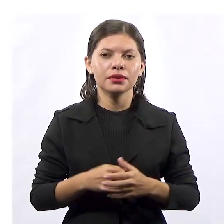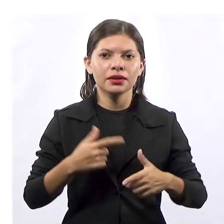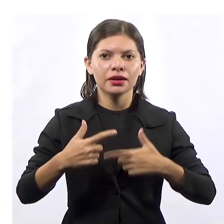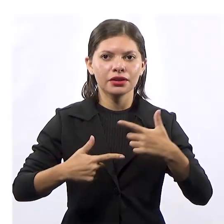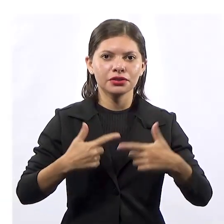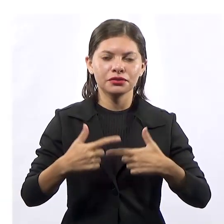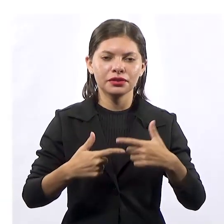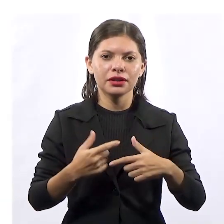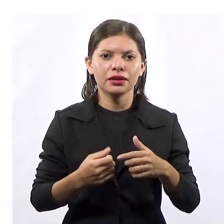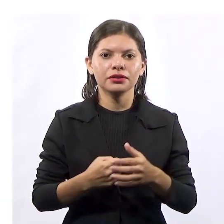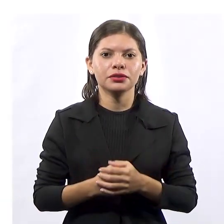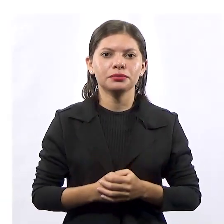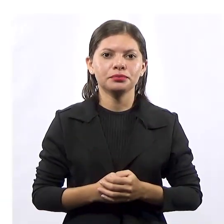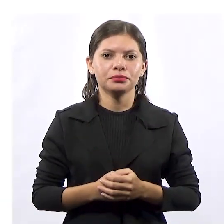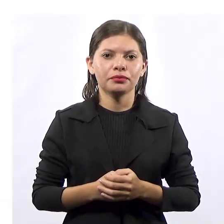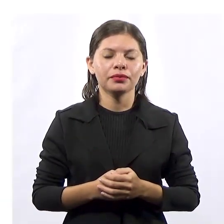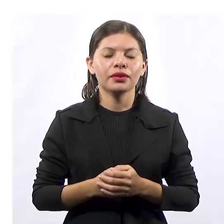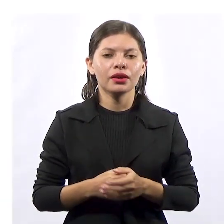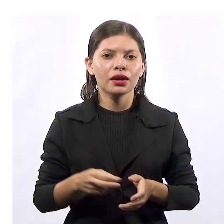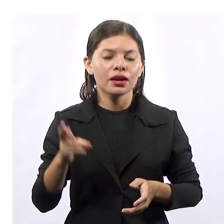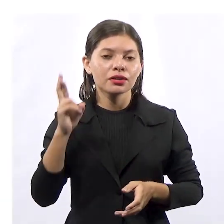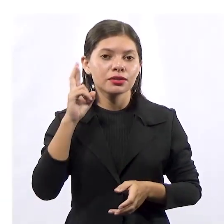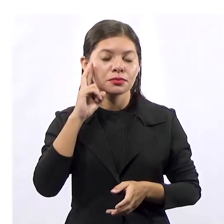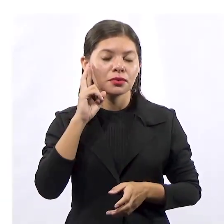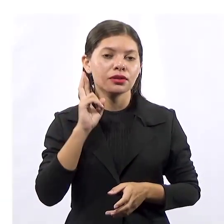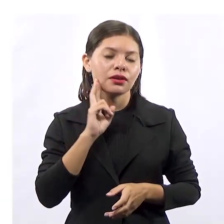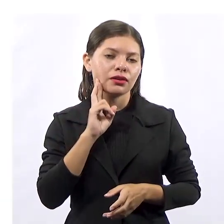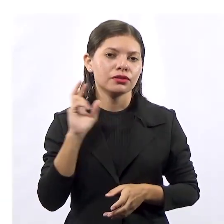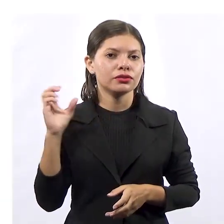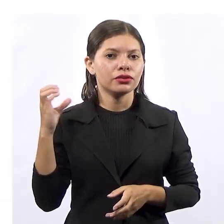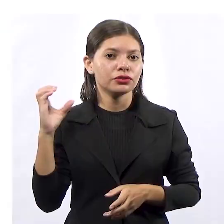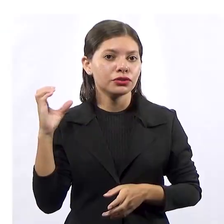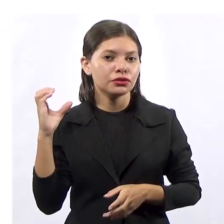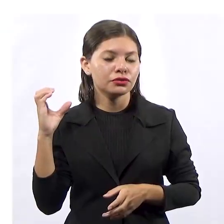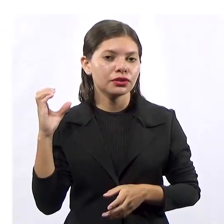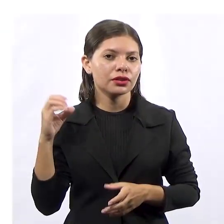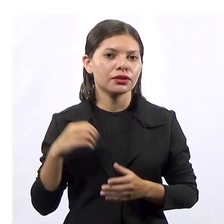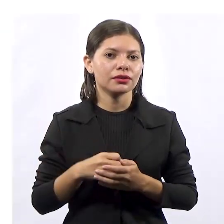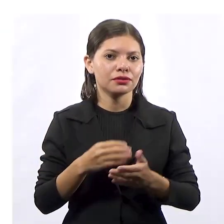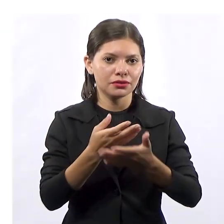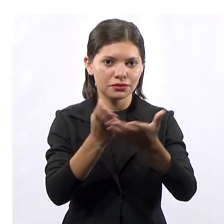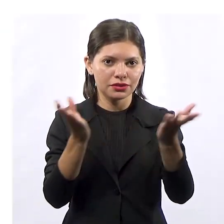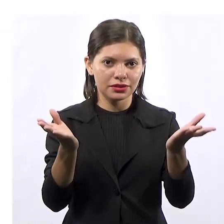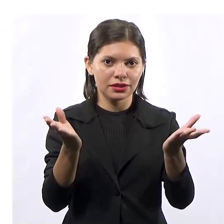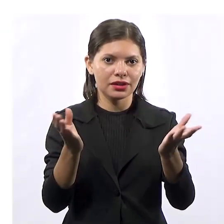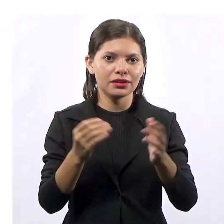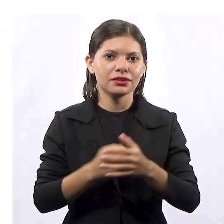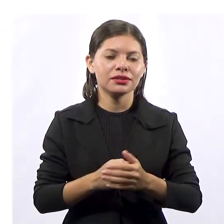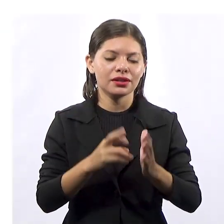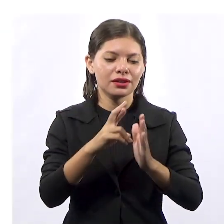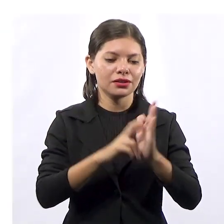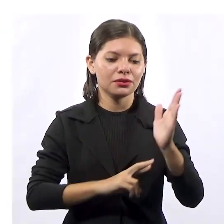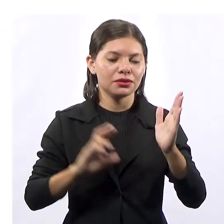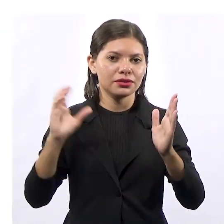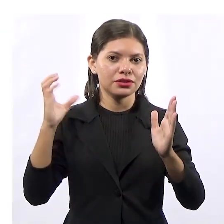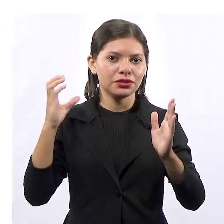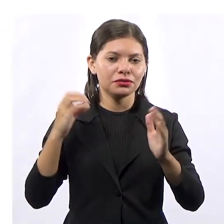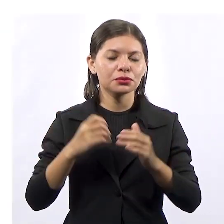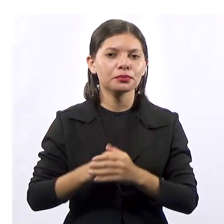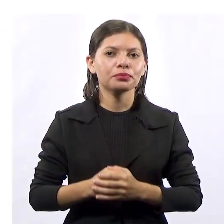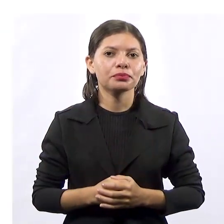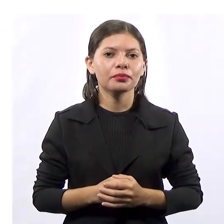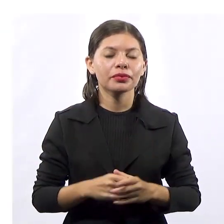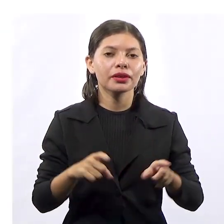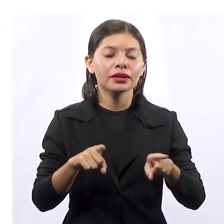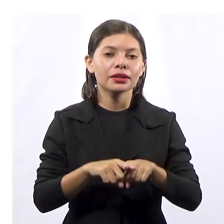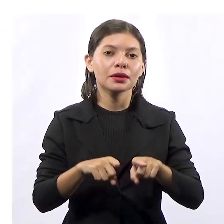relato de uma atividade, que pode ser experiência científica, que é o caso de vocês vai ser um relatório científico,